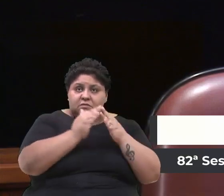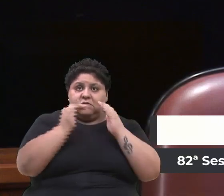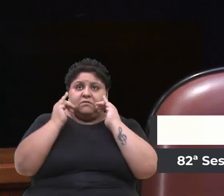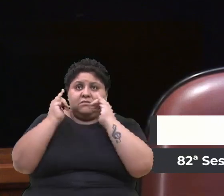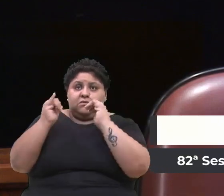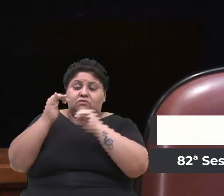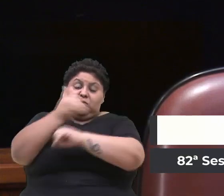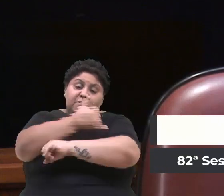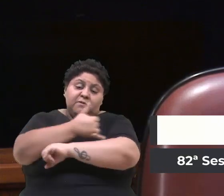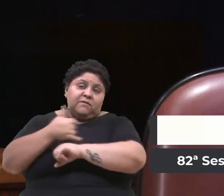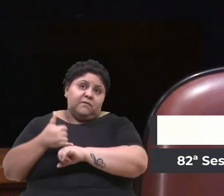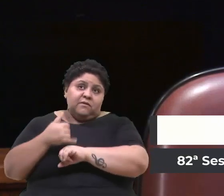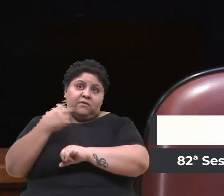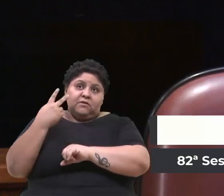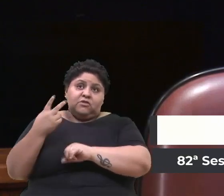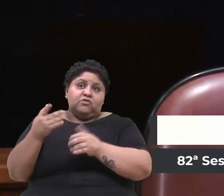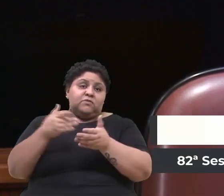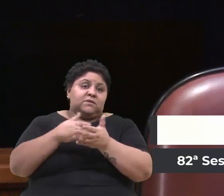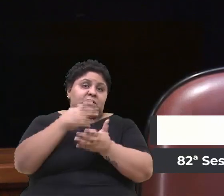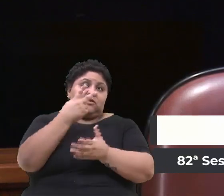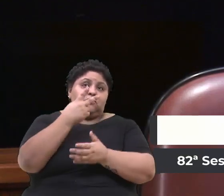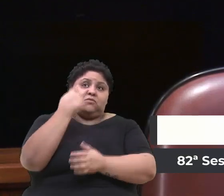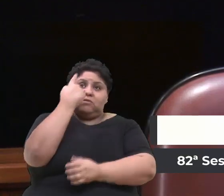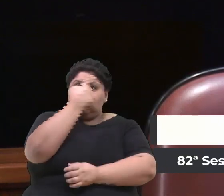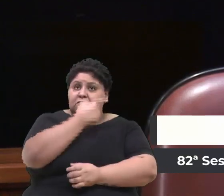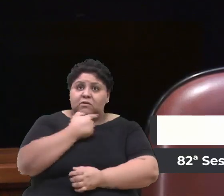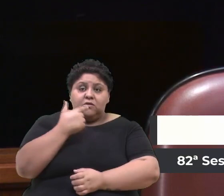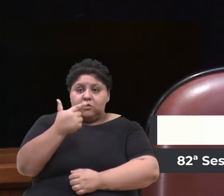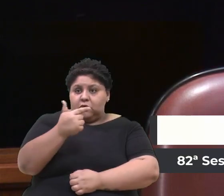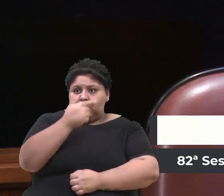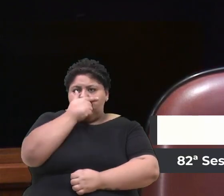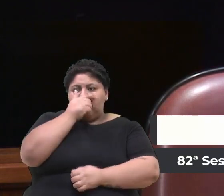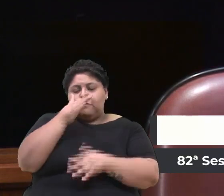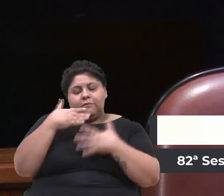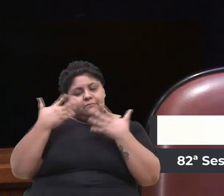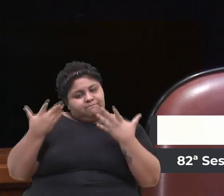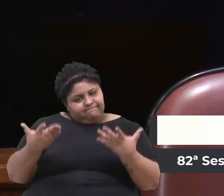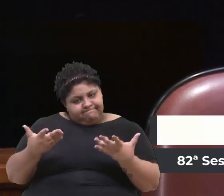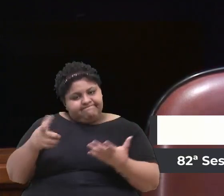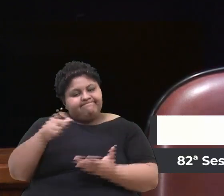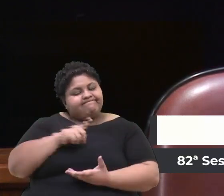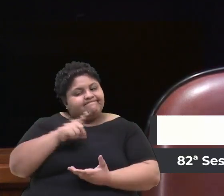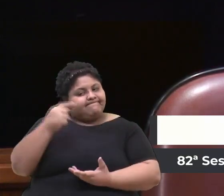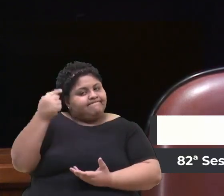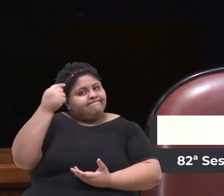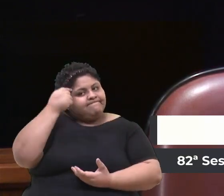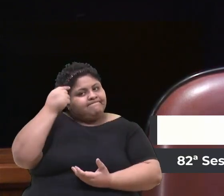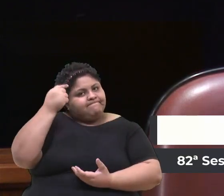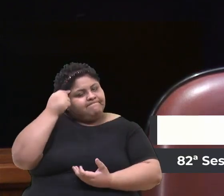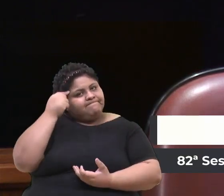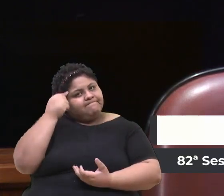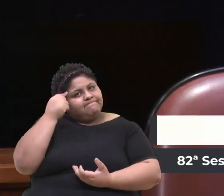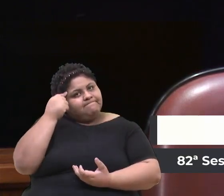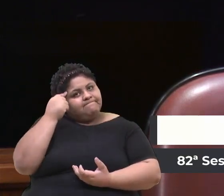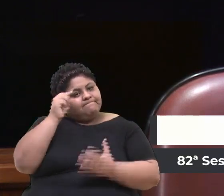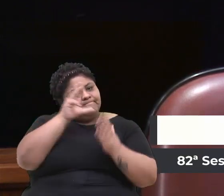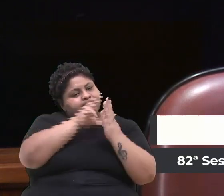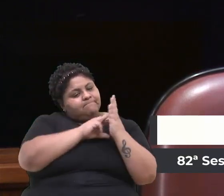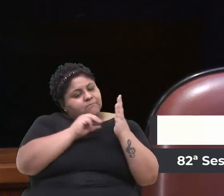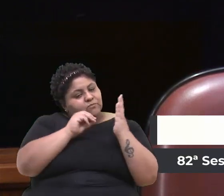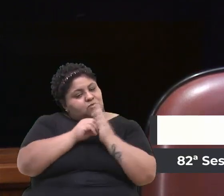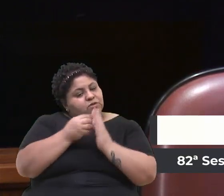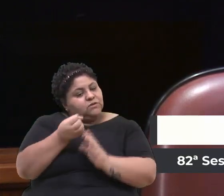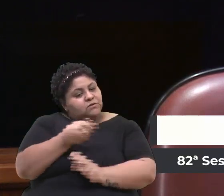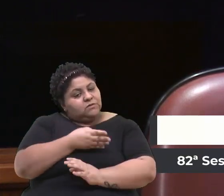de 2 em 2 horas, lotado, enfim. Tem que pensar num modelo novo. Eu me lembro de